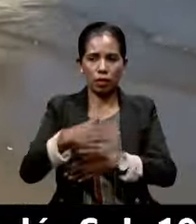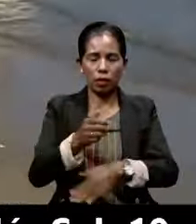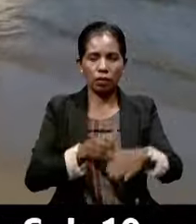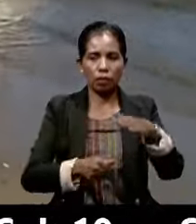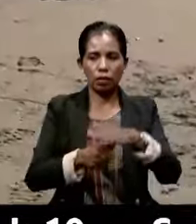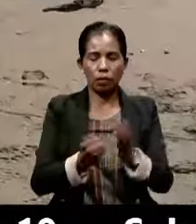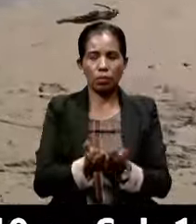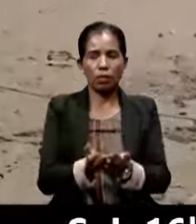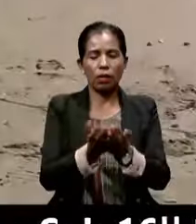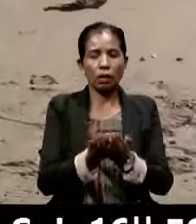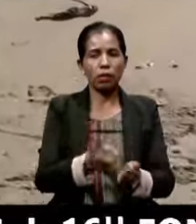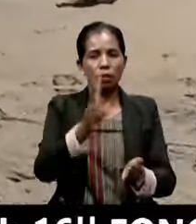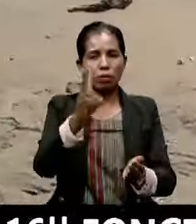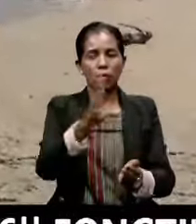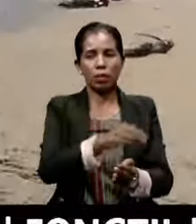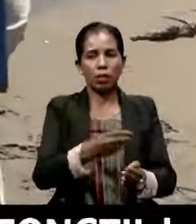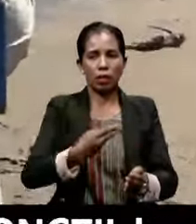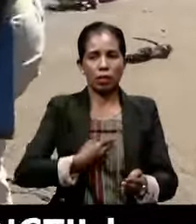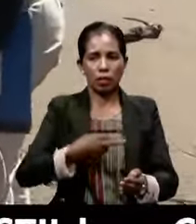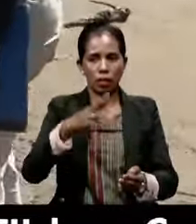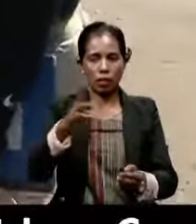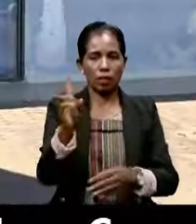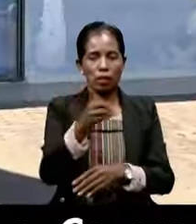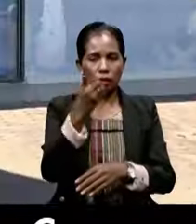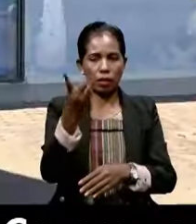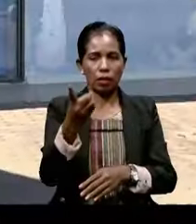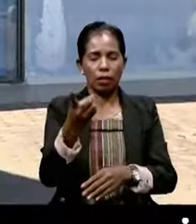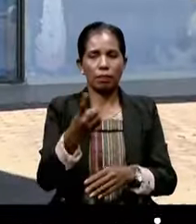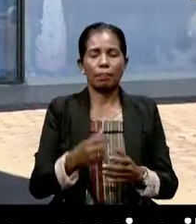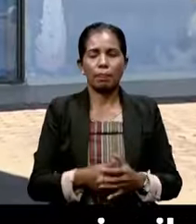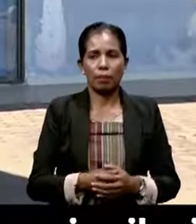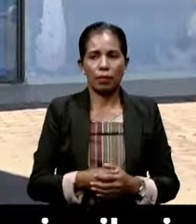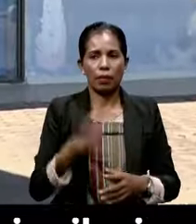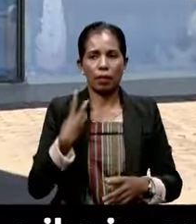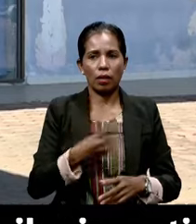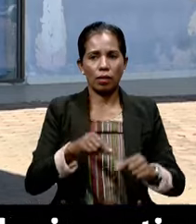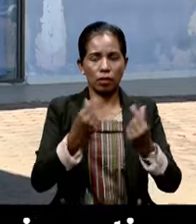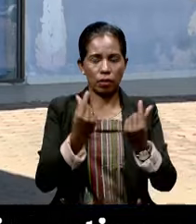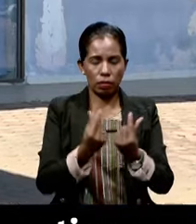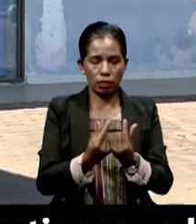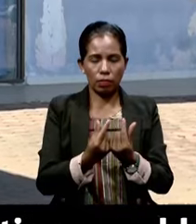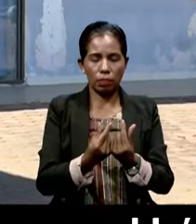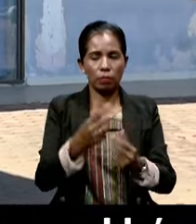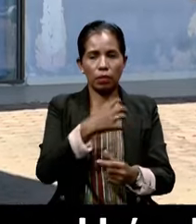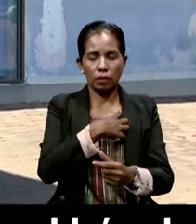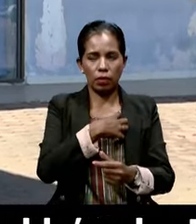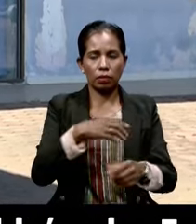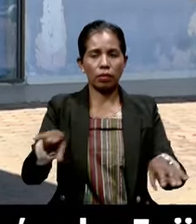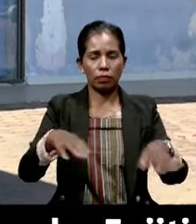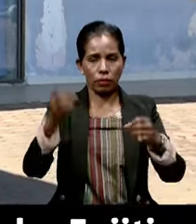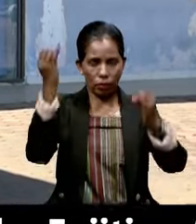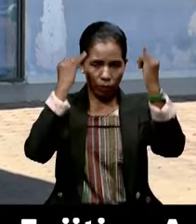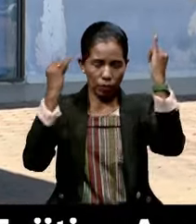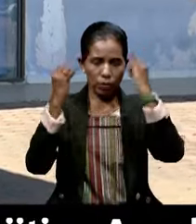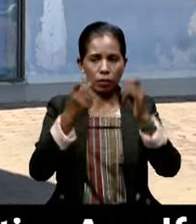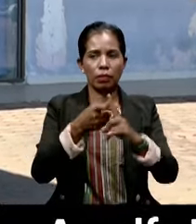hobero rua e atasi ibun hera. O interessante é horas três horas madrugada e tem a equipa conjunta e o serviço de informação